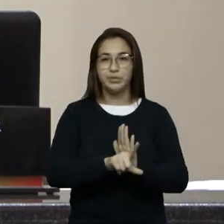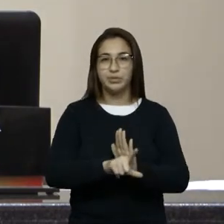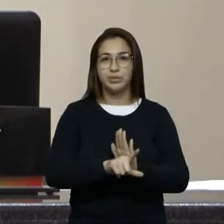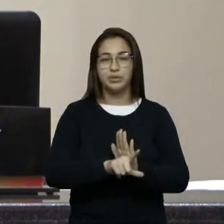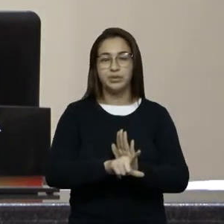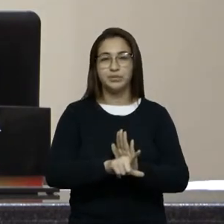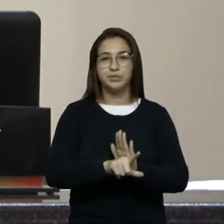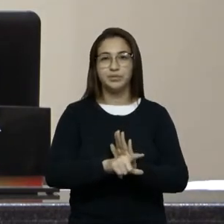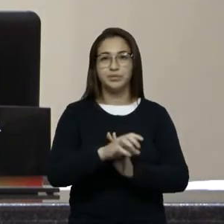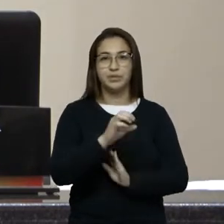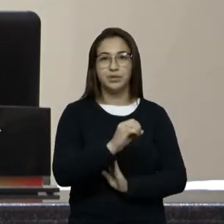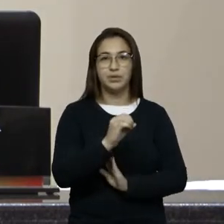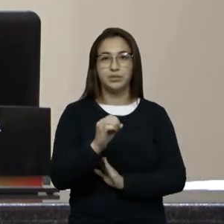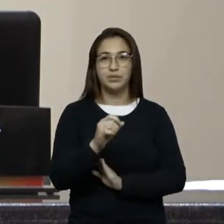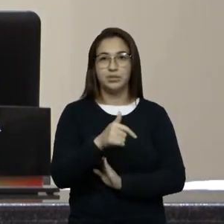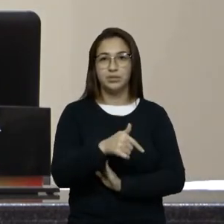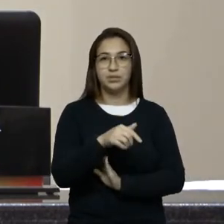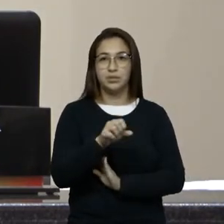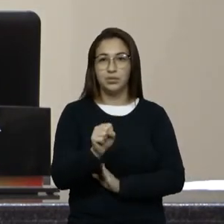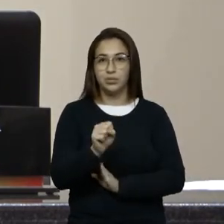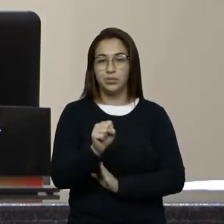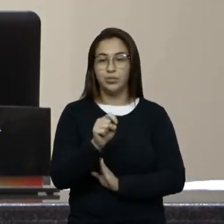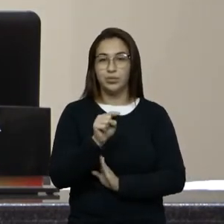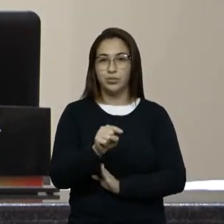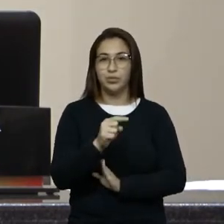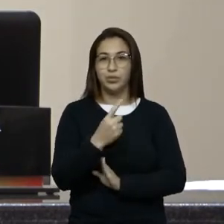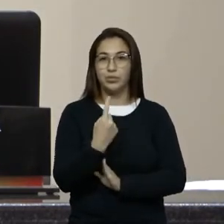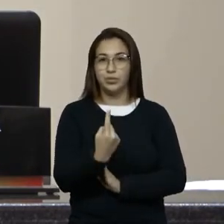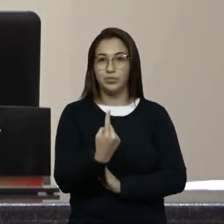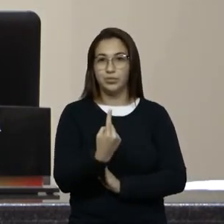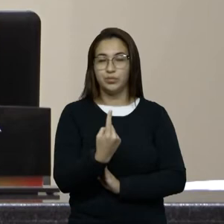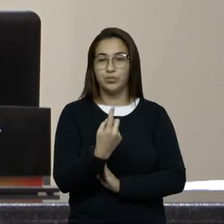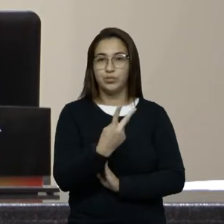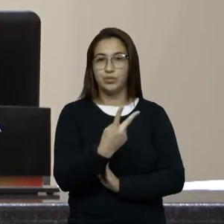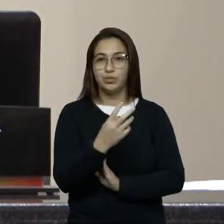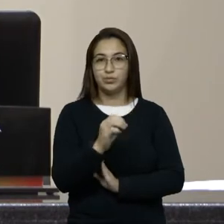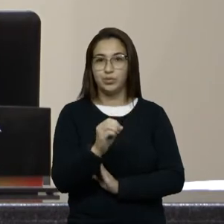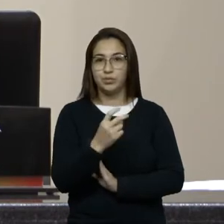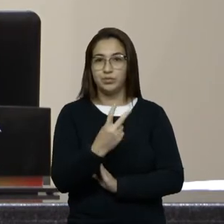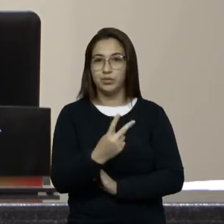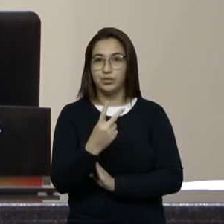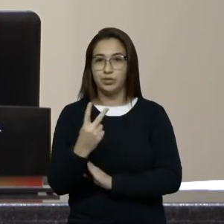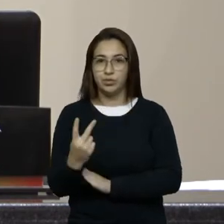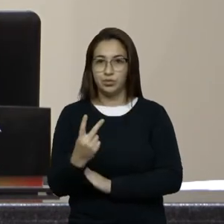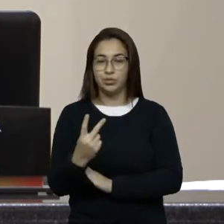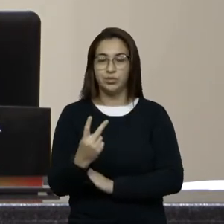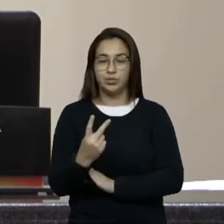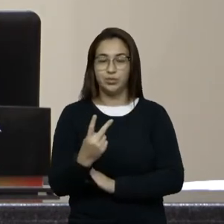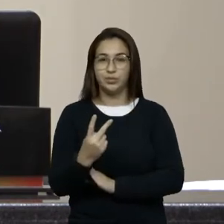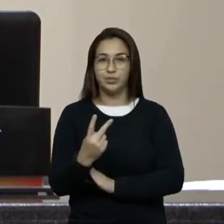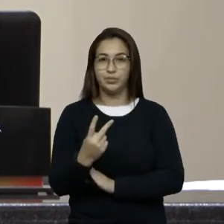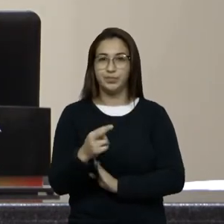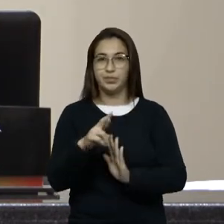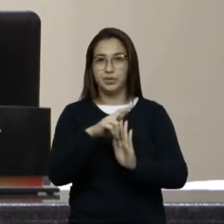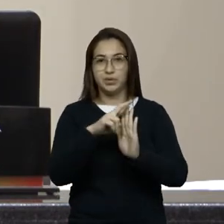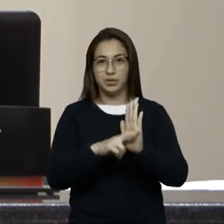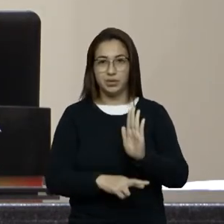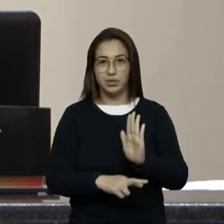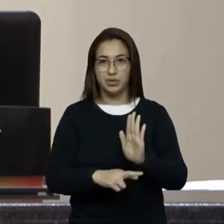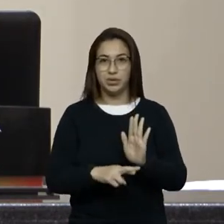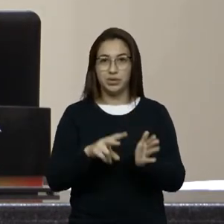lei 007 8.1 de 2022 na forma da redação